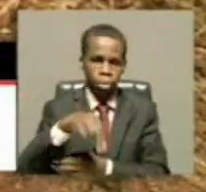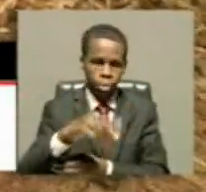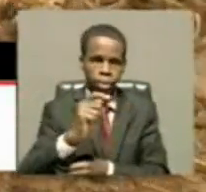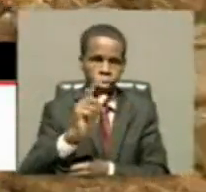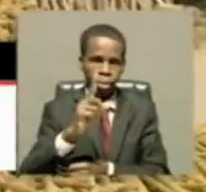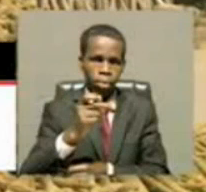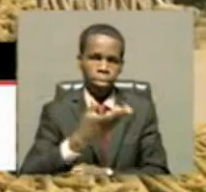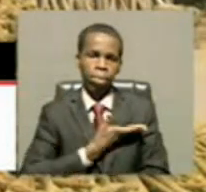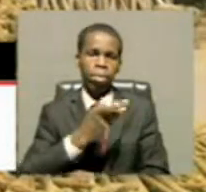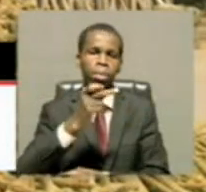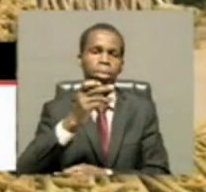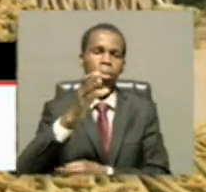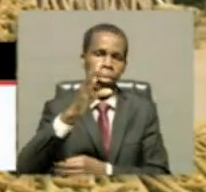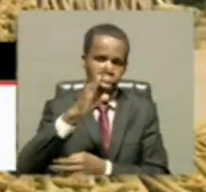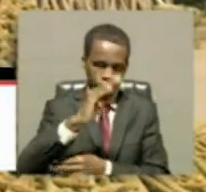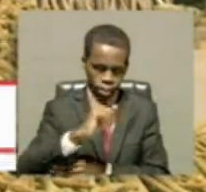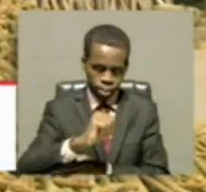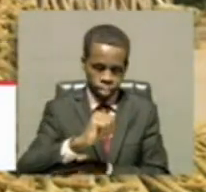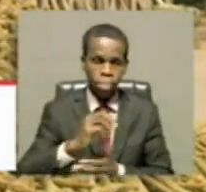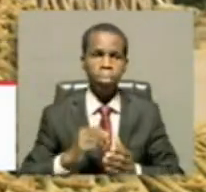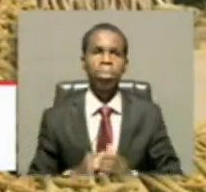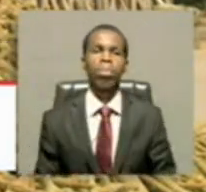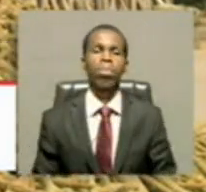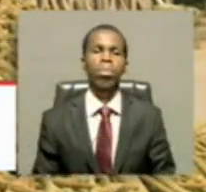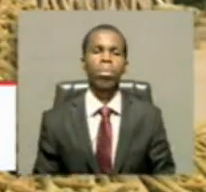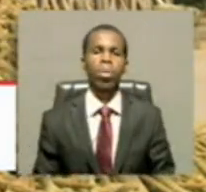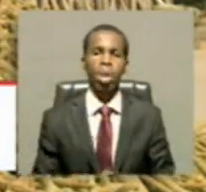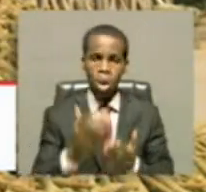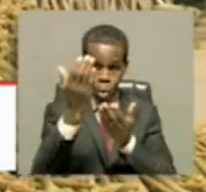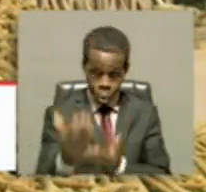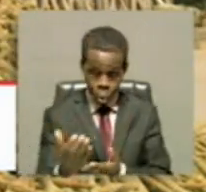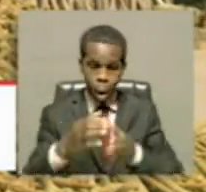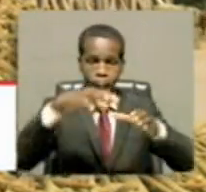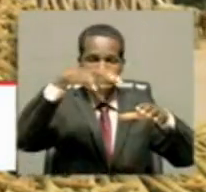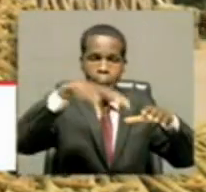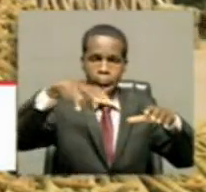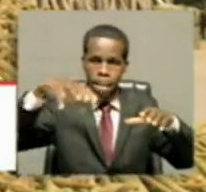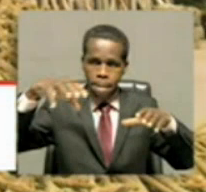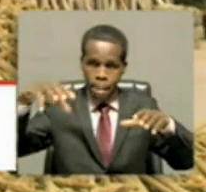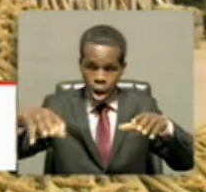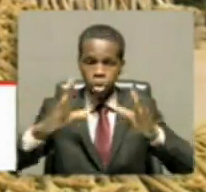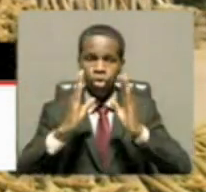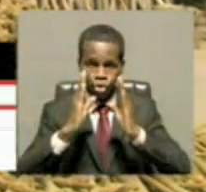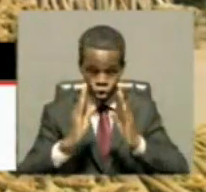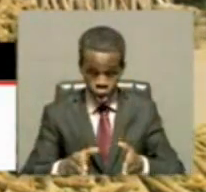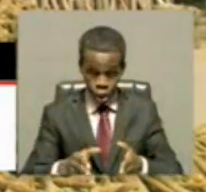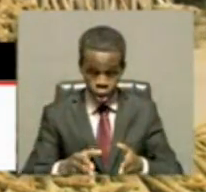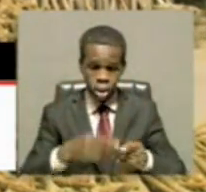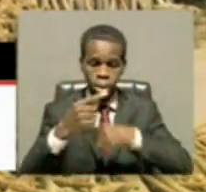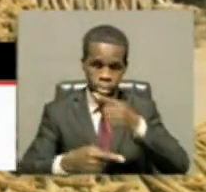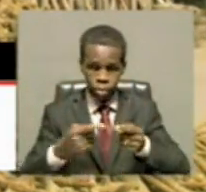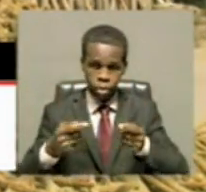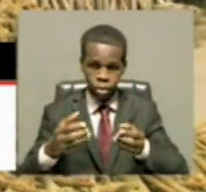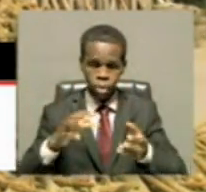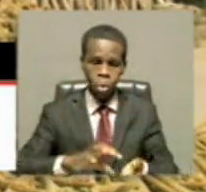17 hectares. Depois dali, terá de se colocar nos silos. Dos silos, agora o passo